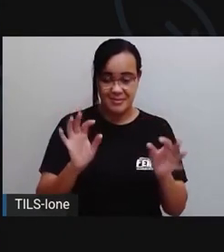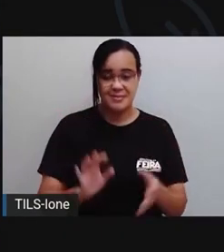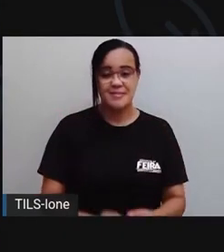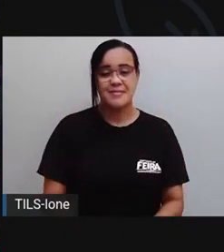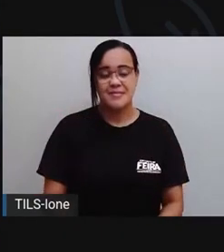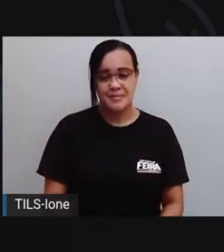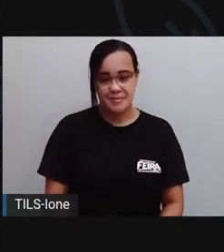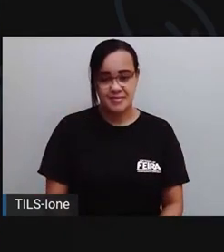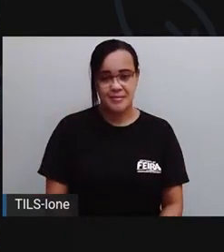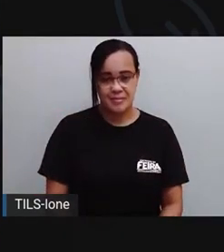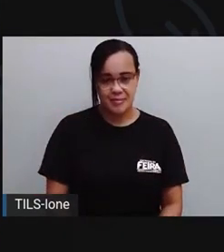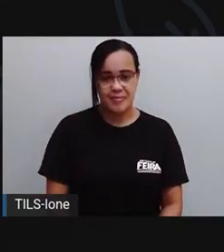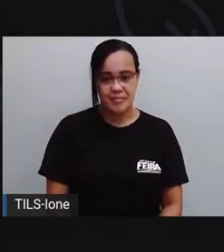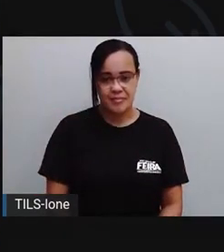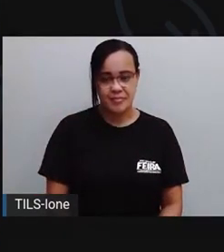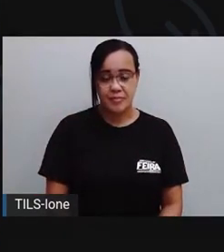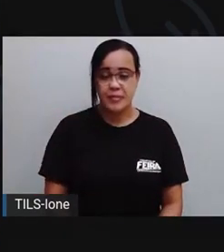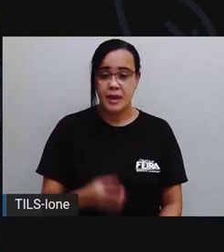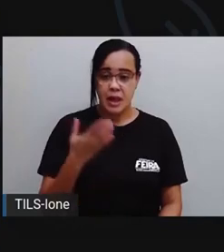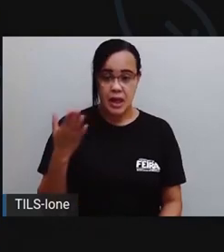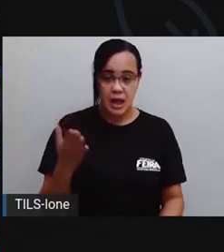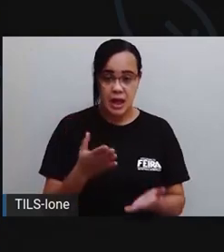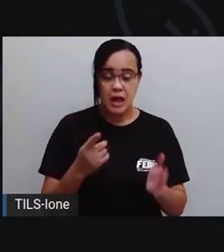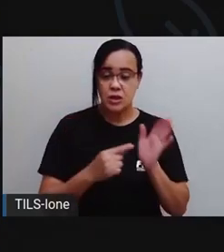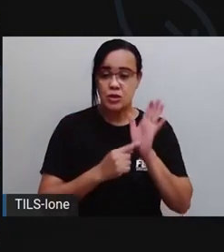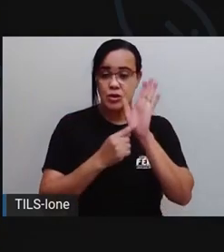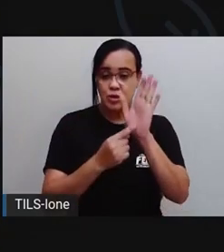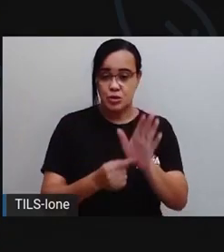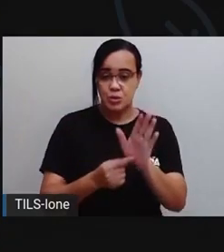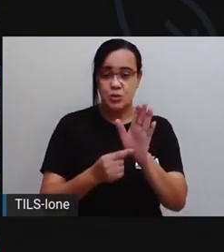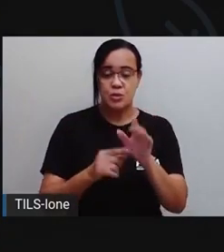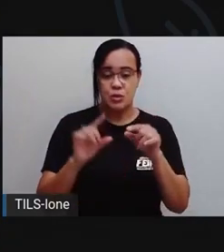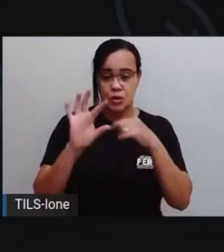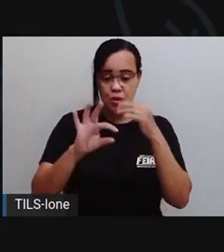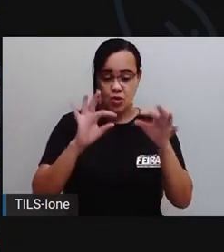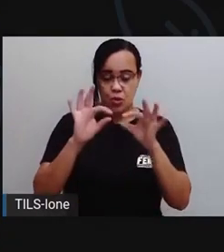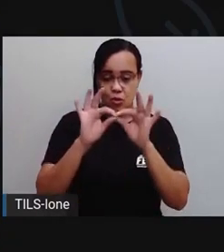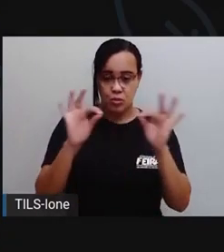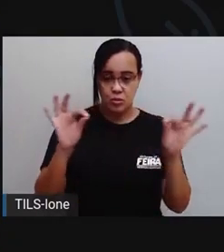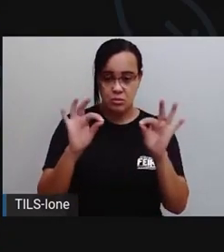Vou mostrar com um laço maior para vocês verem como é que eu fiz, tá?